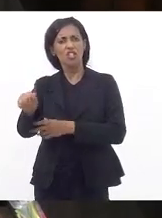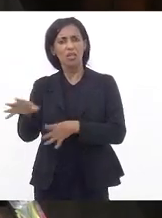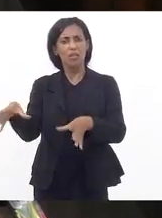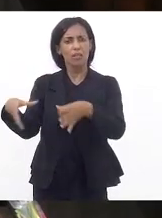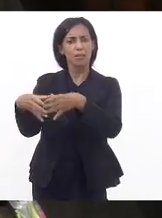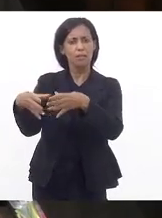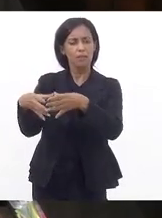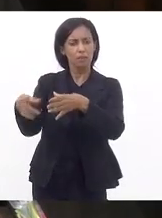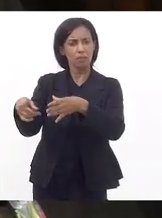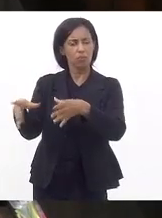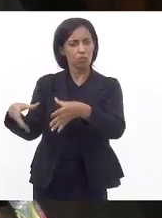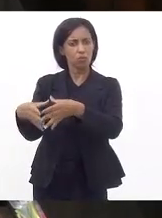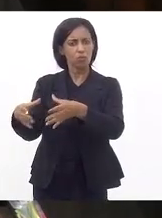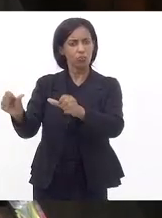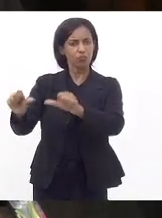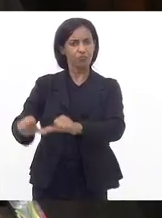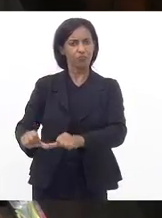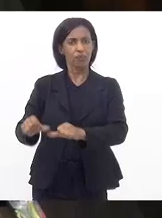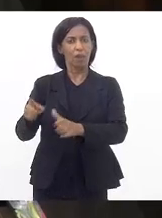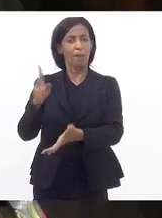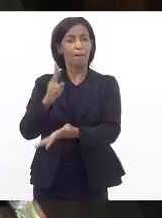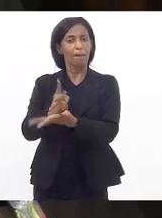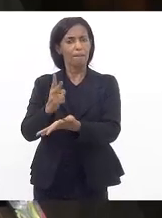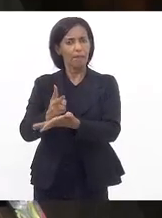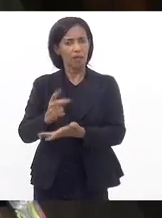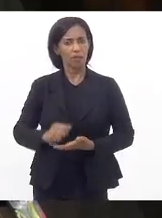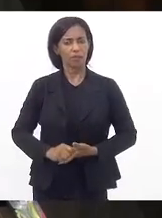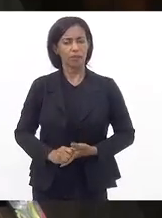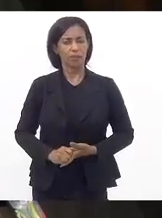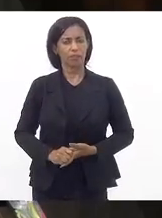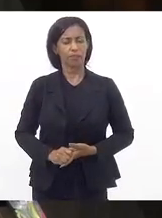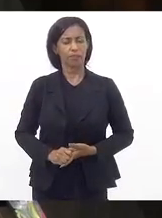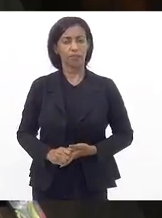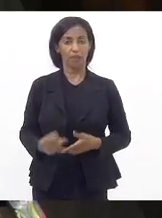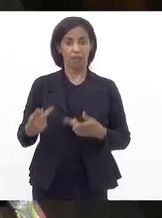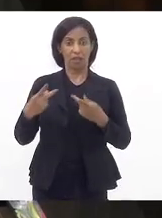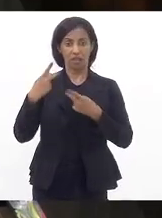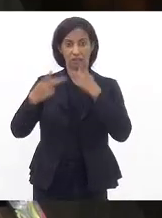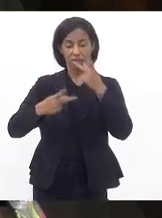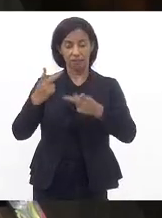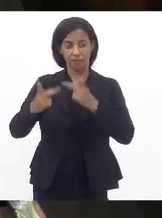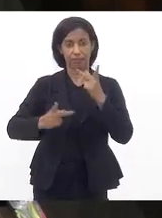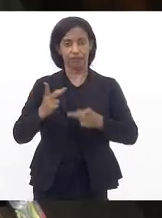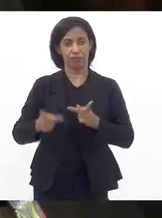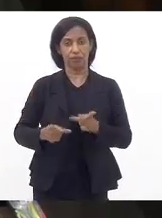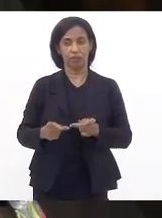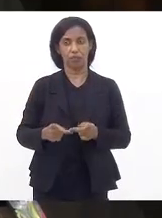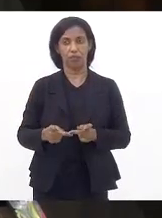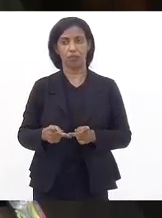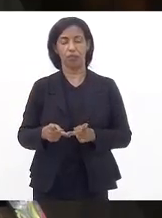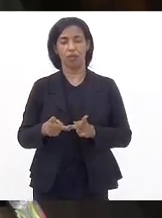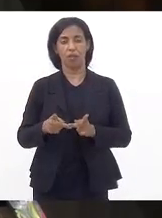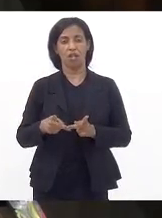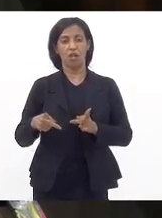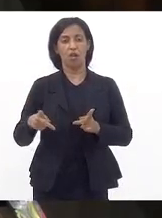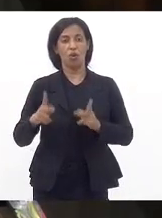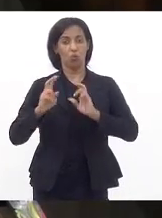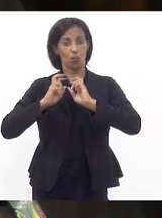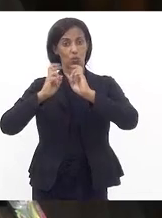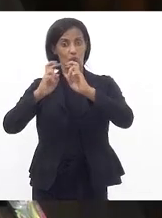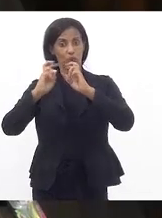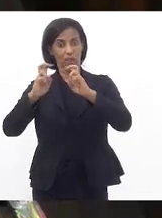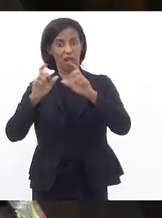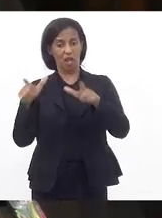essa turma me afasta a mesma que pregou os vagões exclusivos para